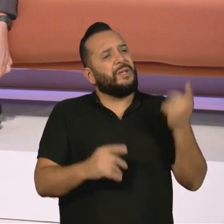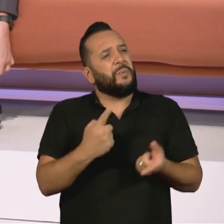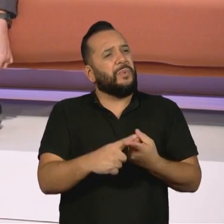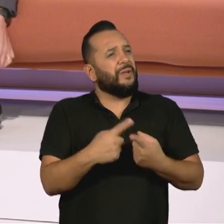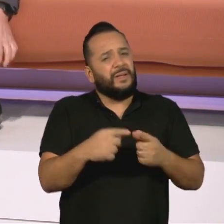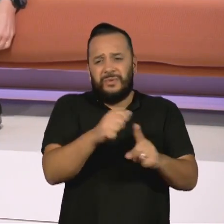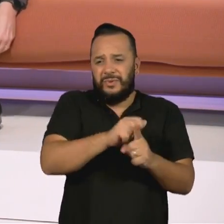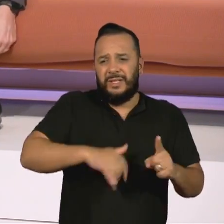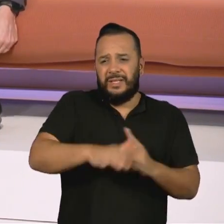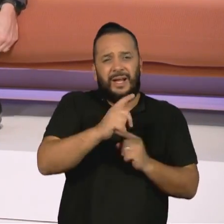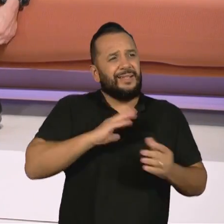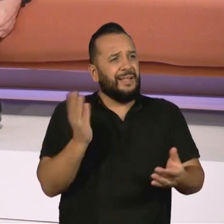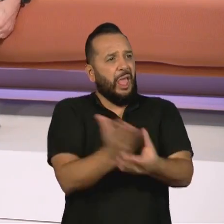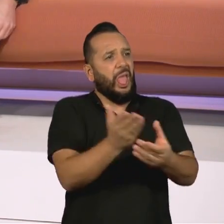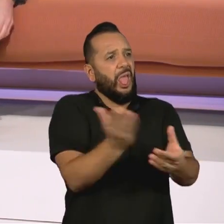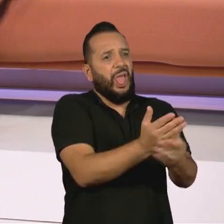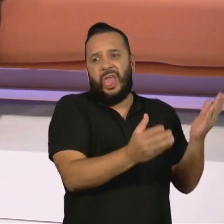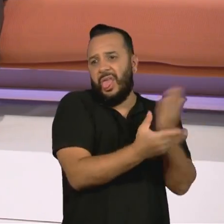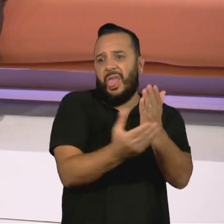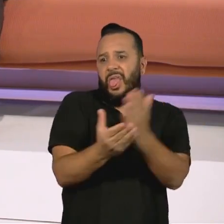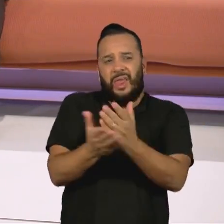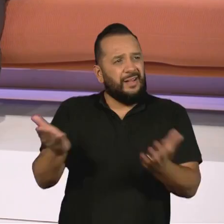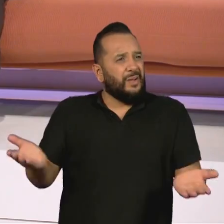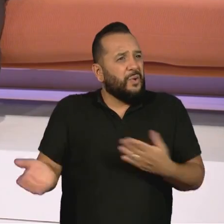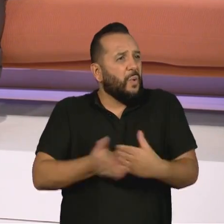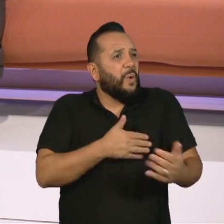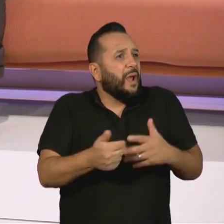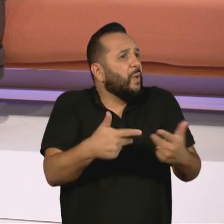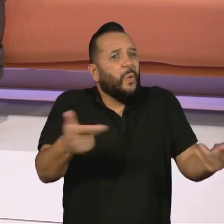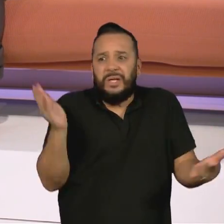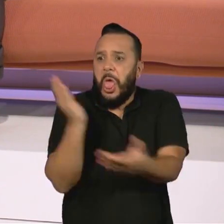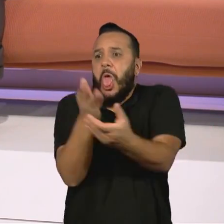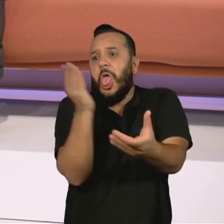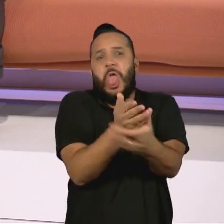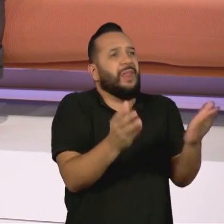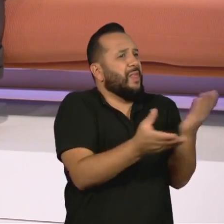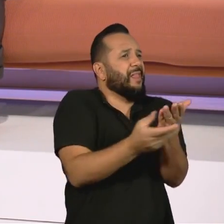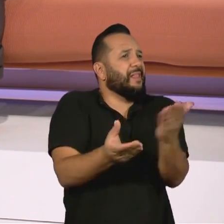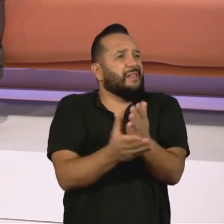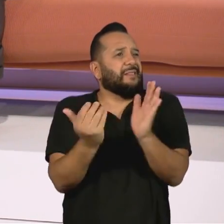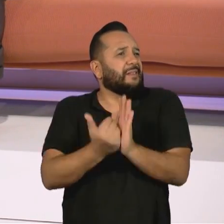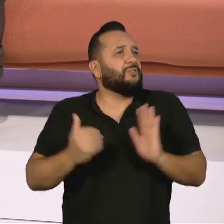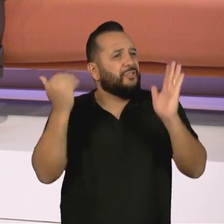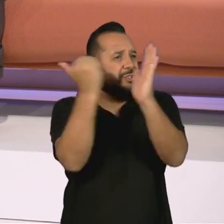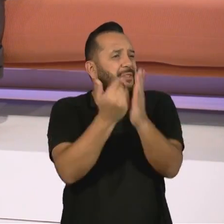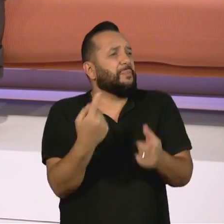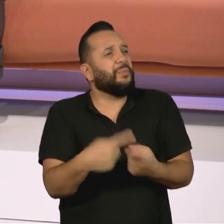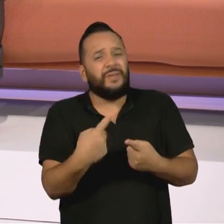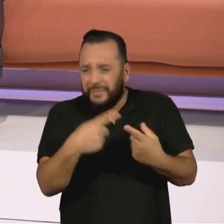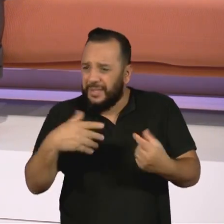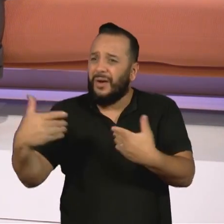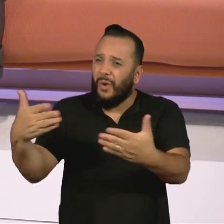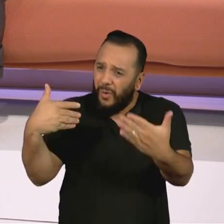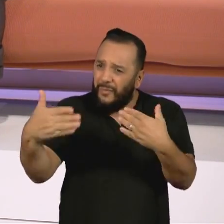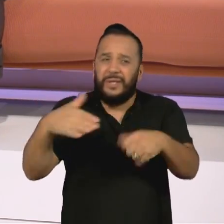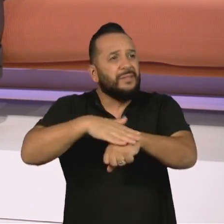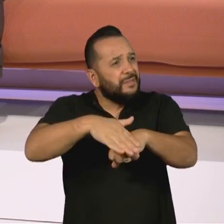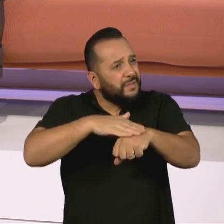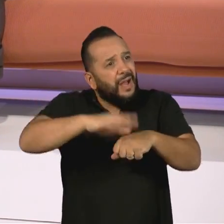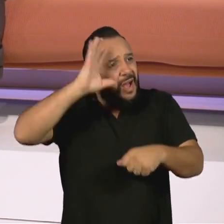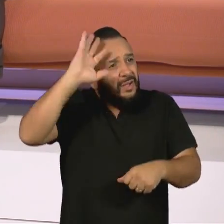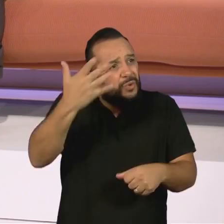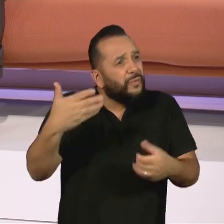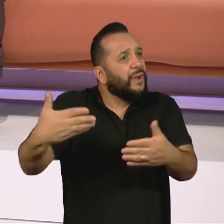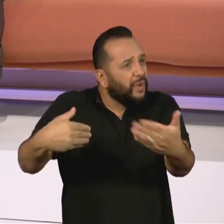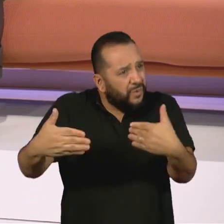uma sociedade de beligerante? Você quer processar o outro o tempo todo, um quer processar o outro e tal. Por que não há uma mediação, uma conversa, um